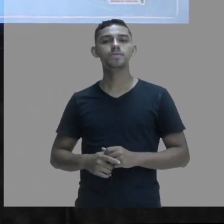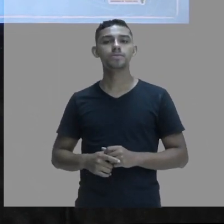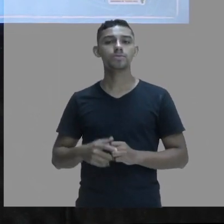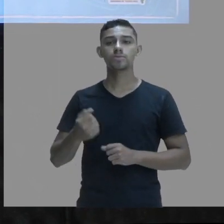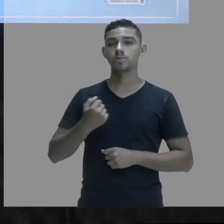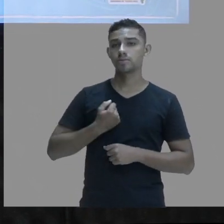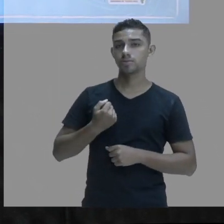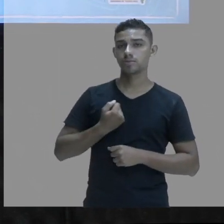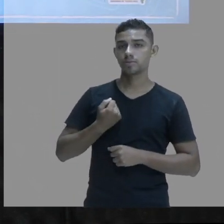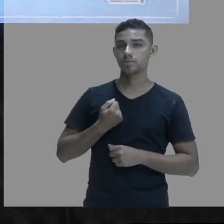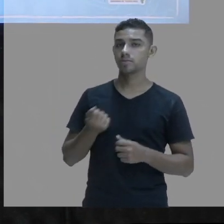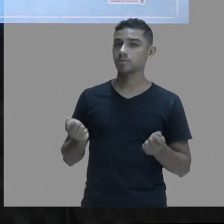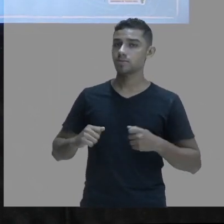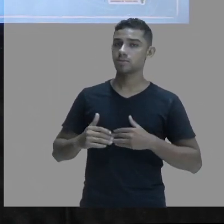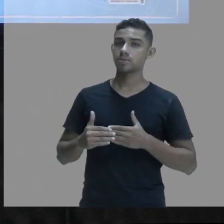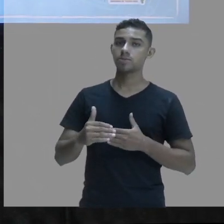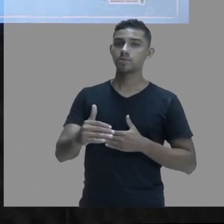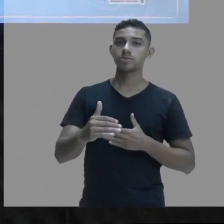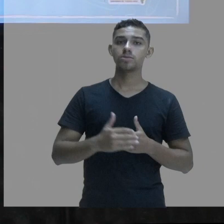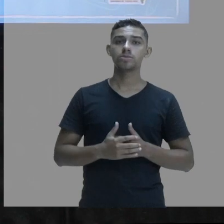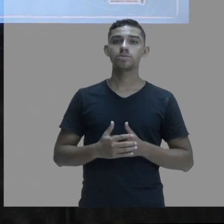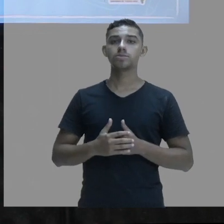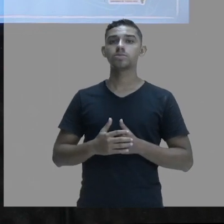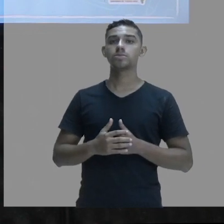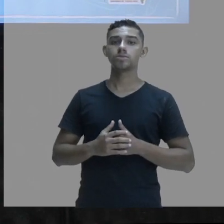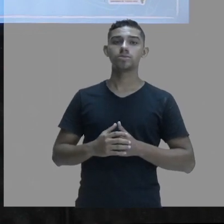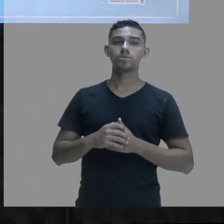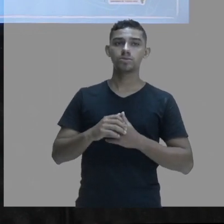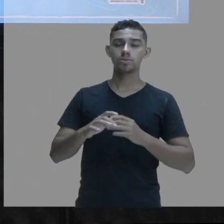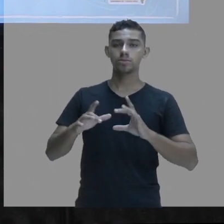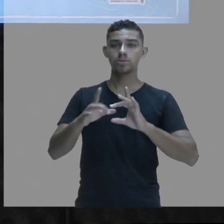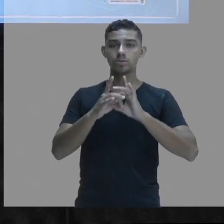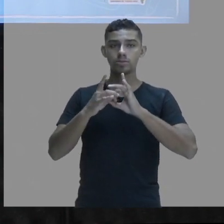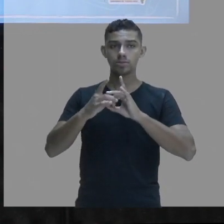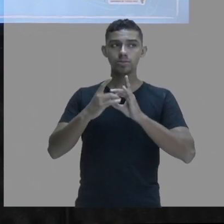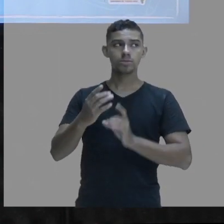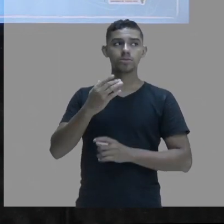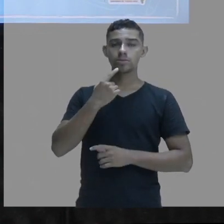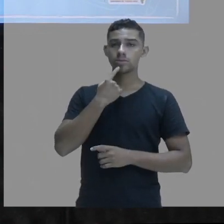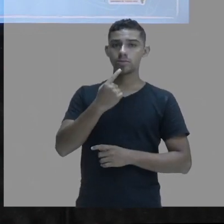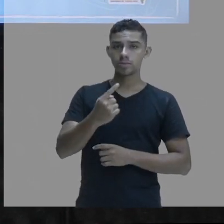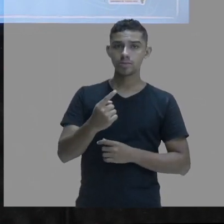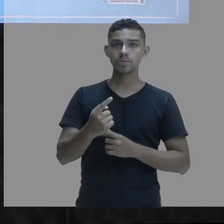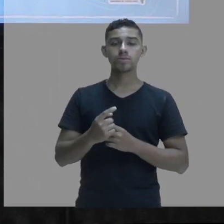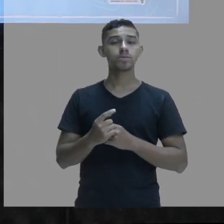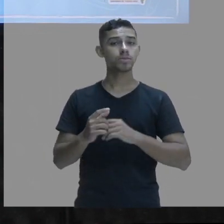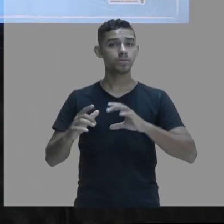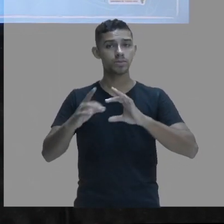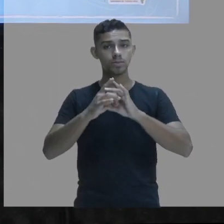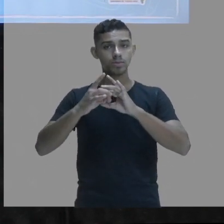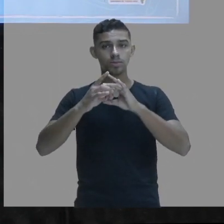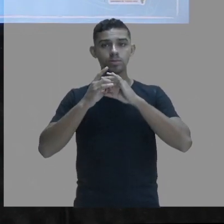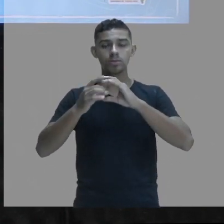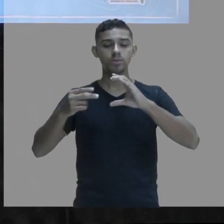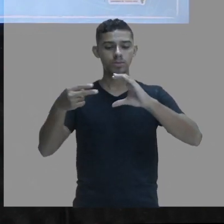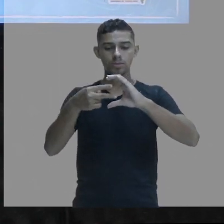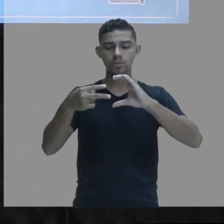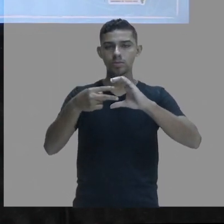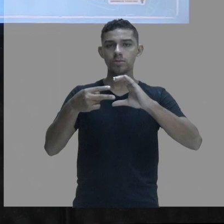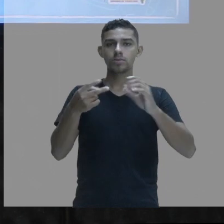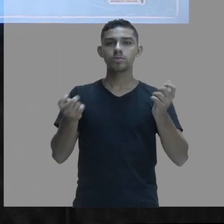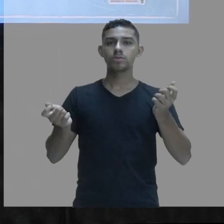a numeração ela vai se dar a partir da extremidade mais próxima da ligação dupla. A ligação dupla ela